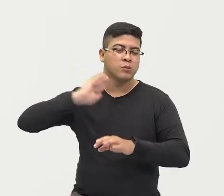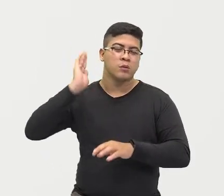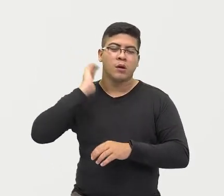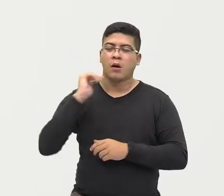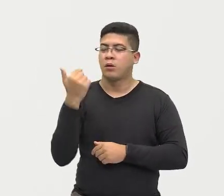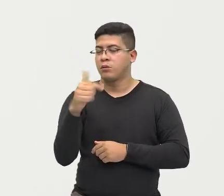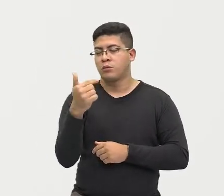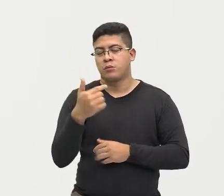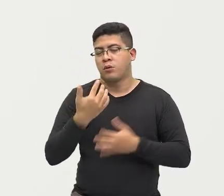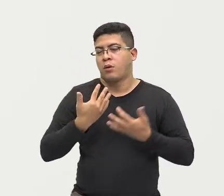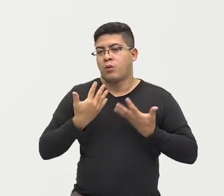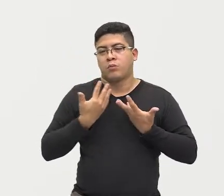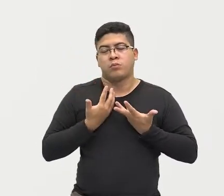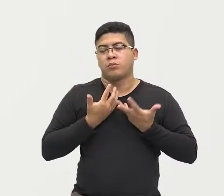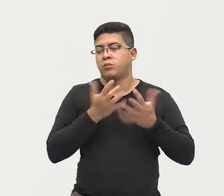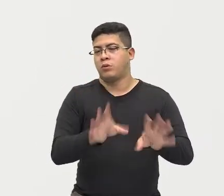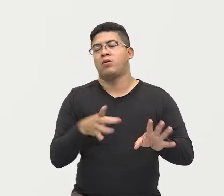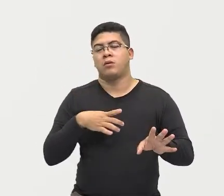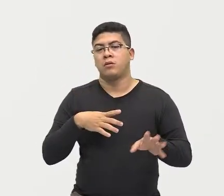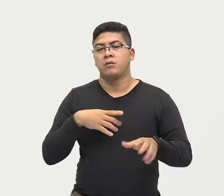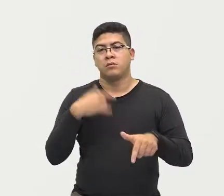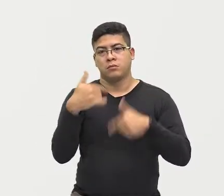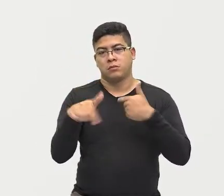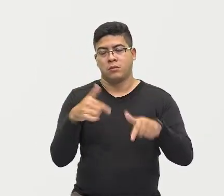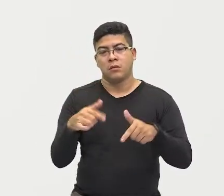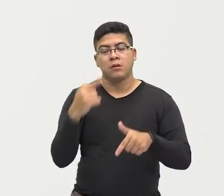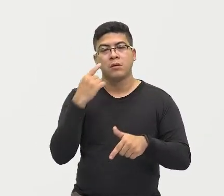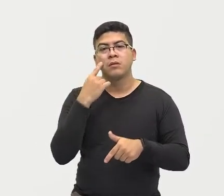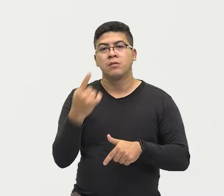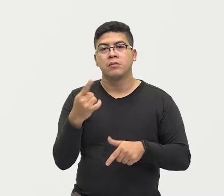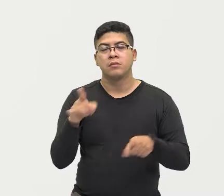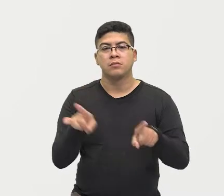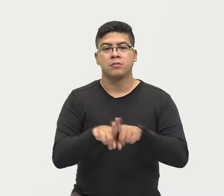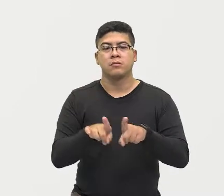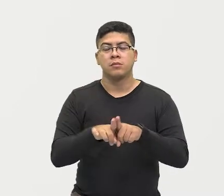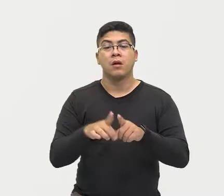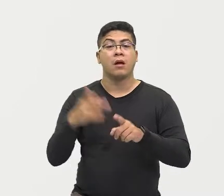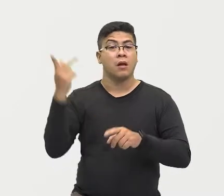de trabalhar e tudo mais. O caboclo dessa região